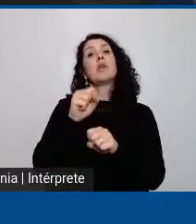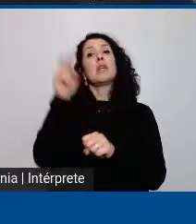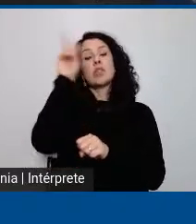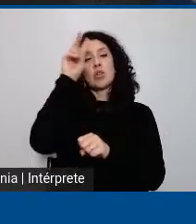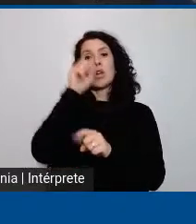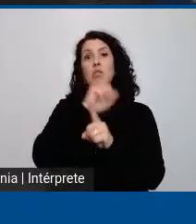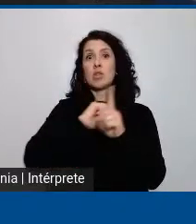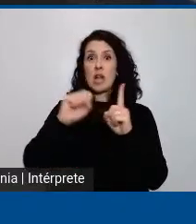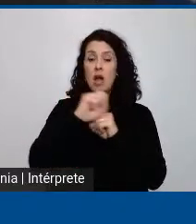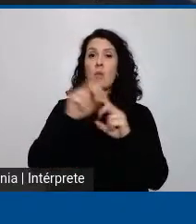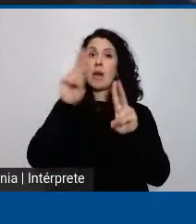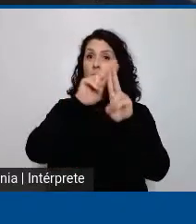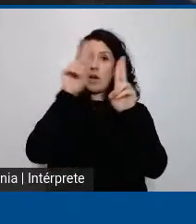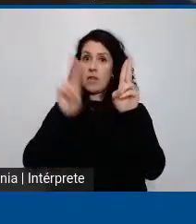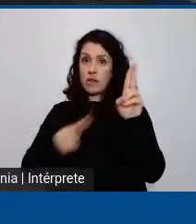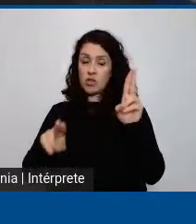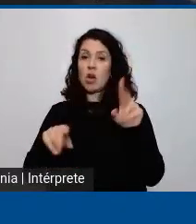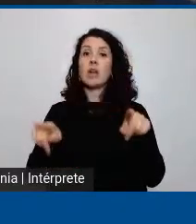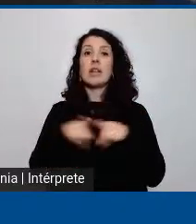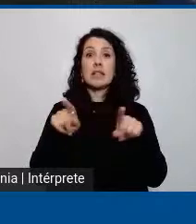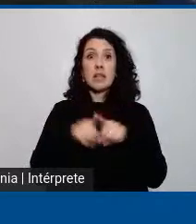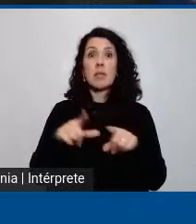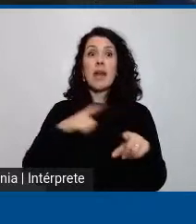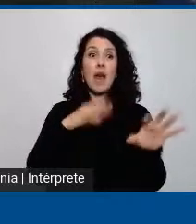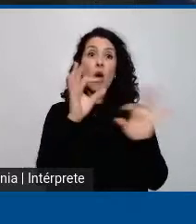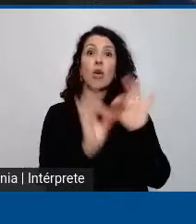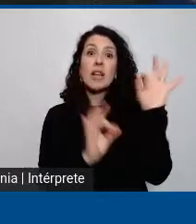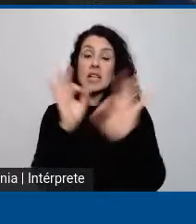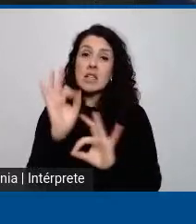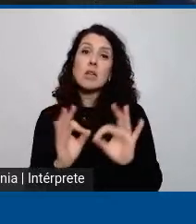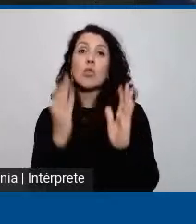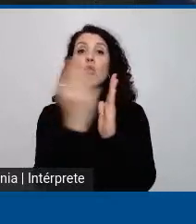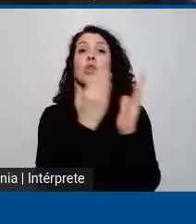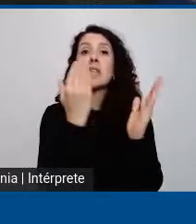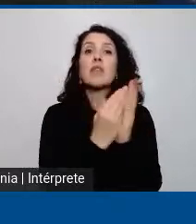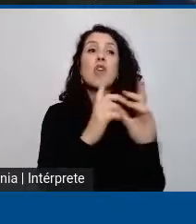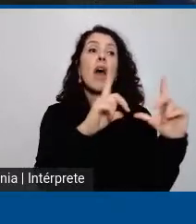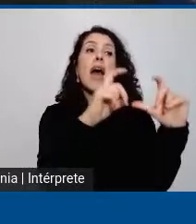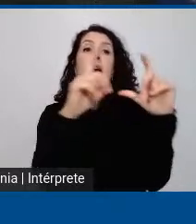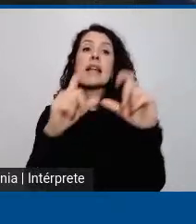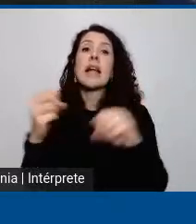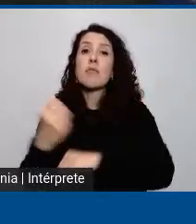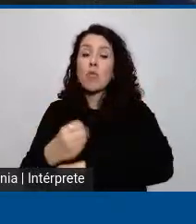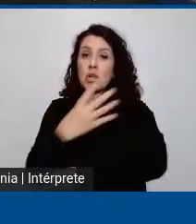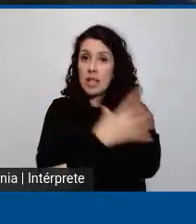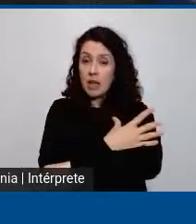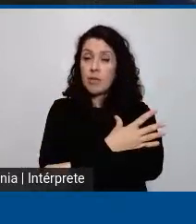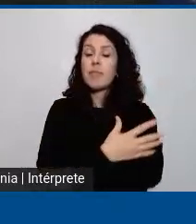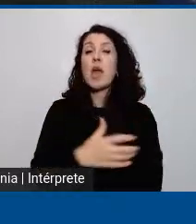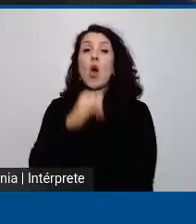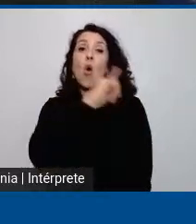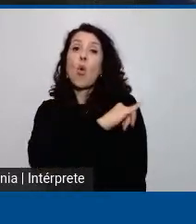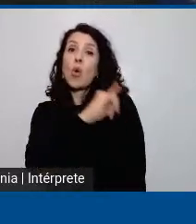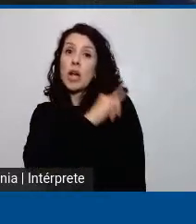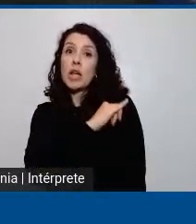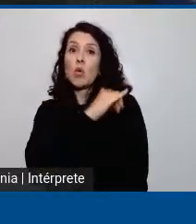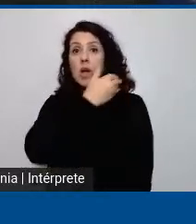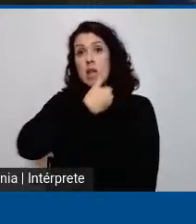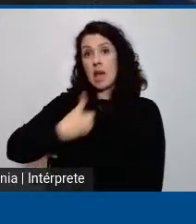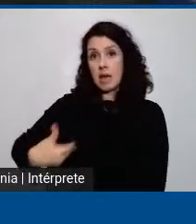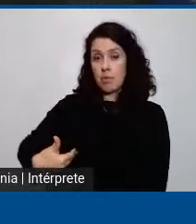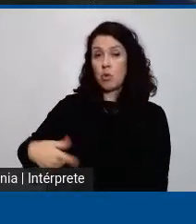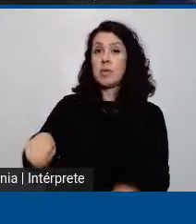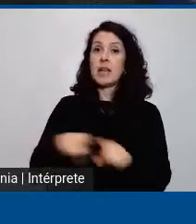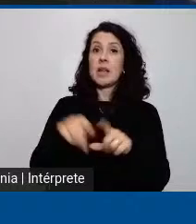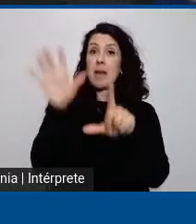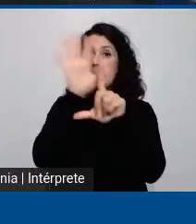títulos, ela é organizadora dos livros Retratos Modernos, O Rio e a República, a cidade nas imagens da Agência Nacional,